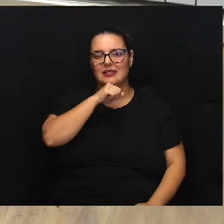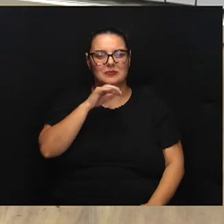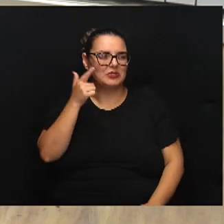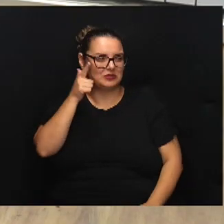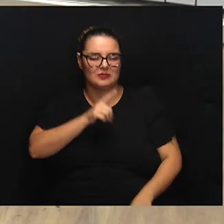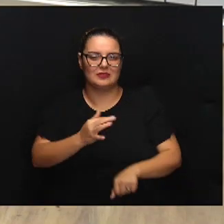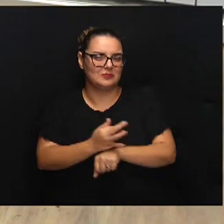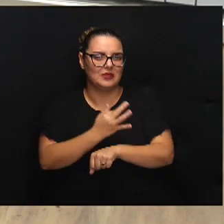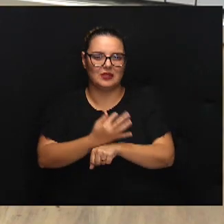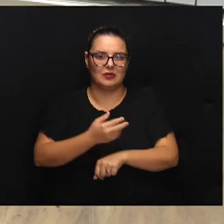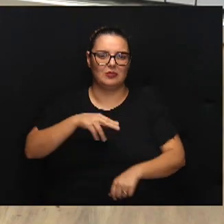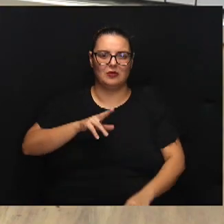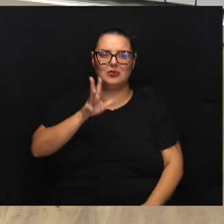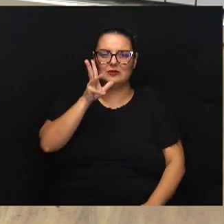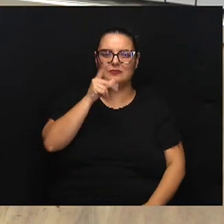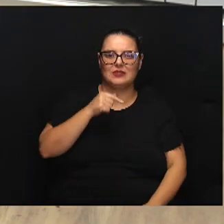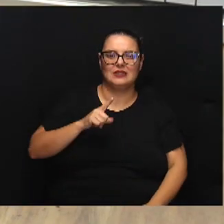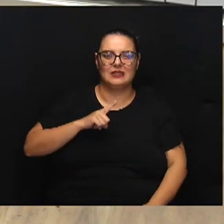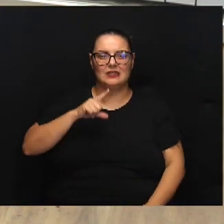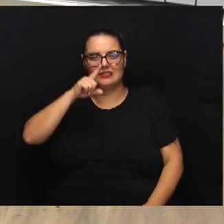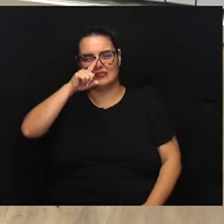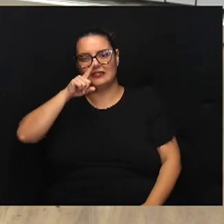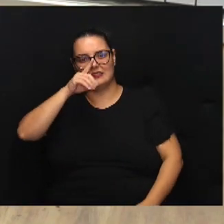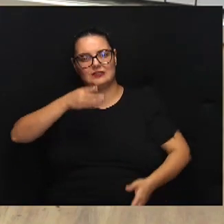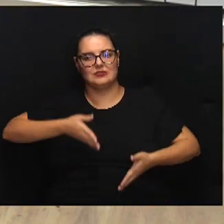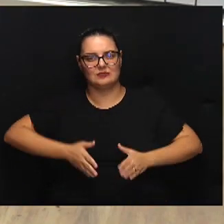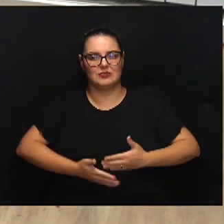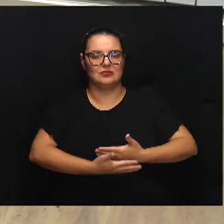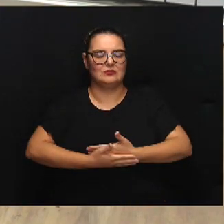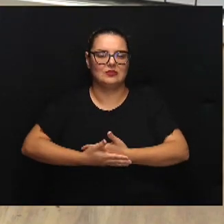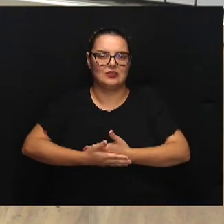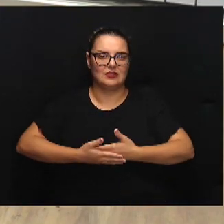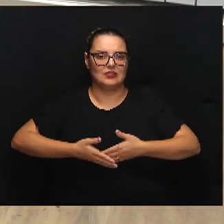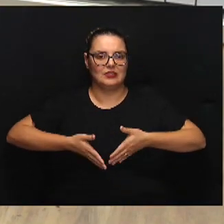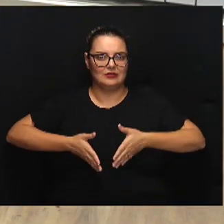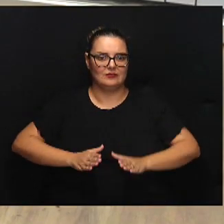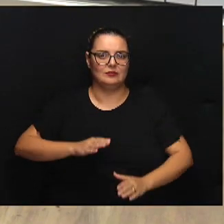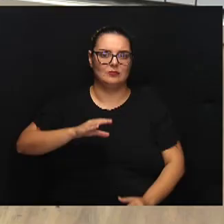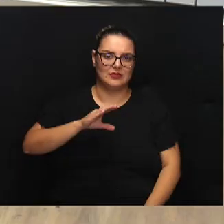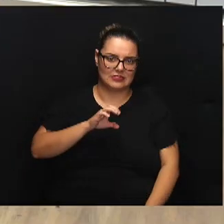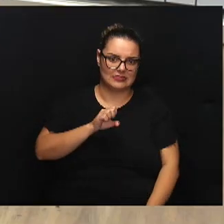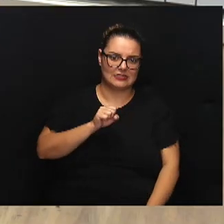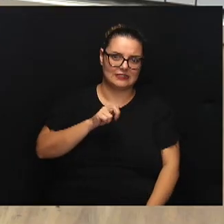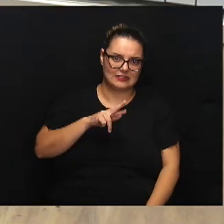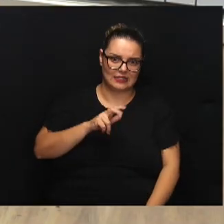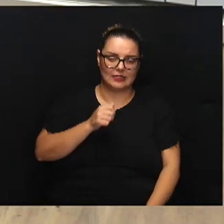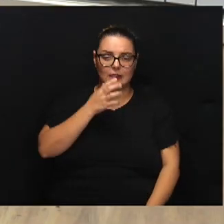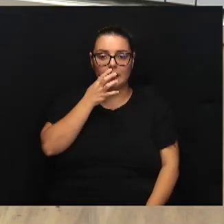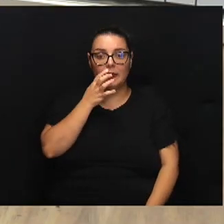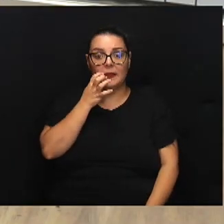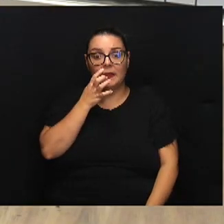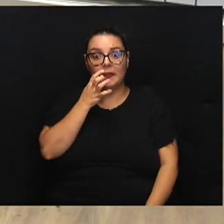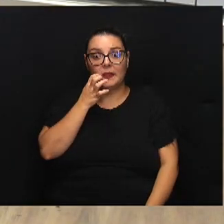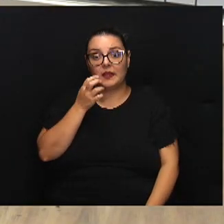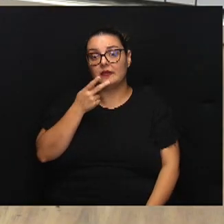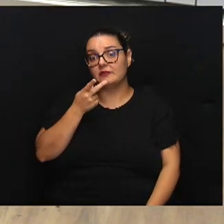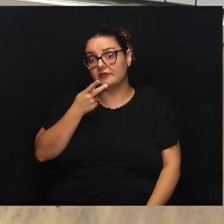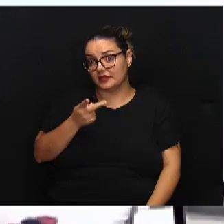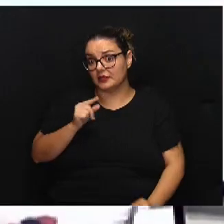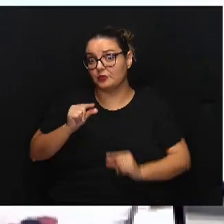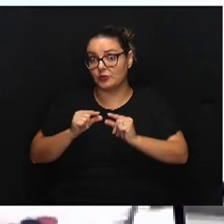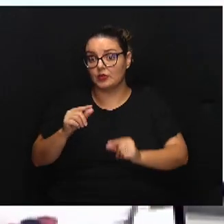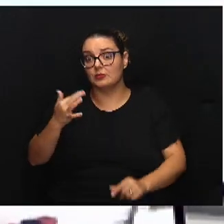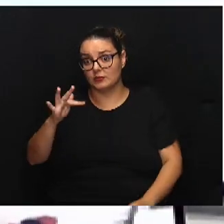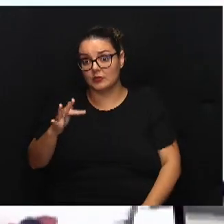aguentar, ou de demorar, criar risco para o bebê e aí acaba forçando para essa cesárea? Falando um pouquinho sobre a dor,